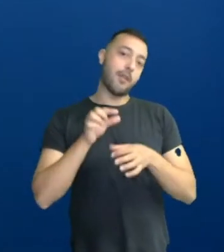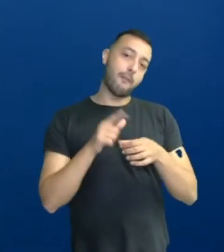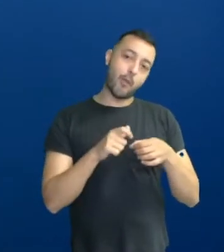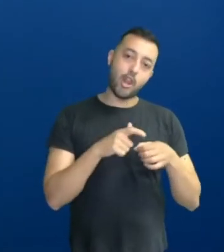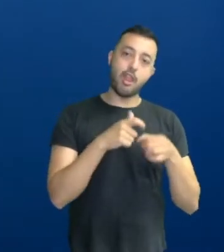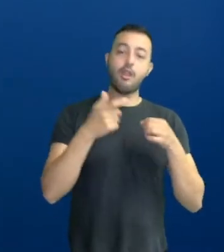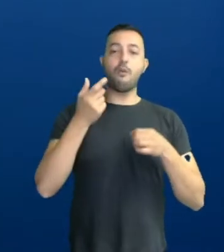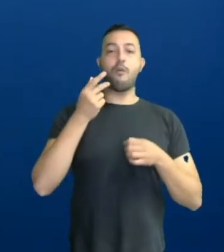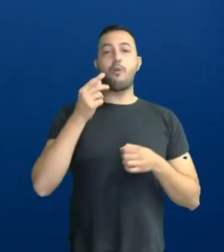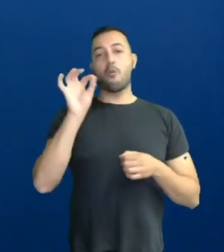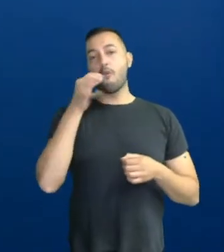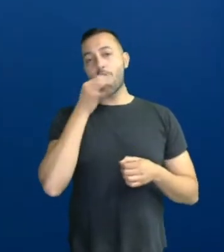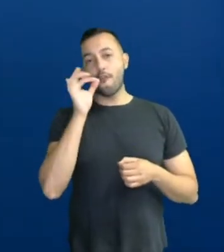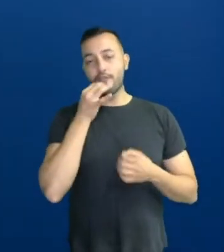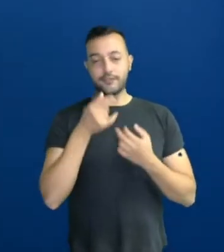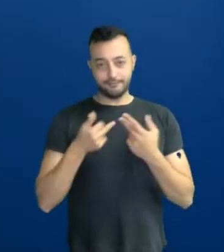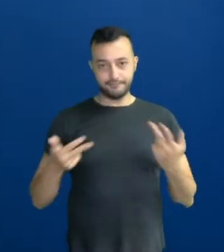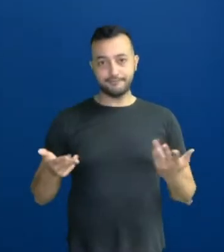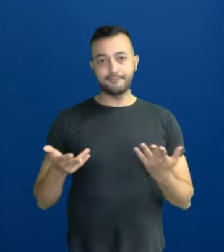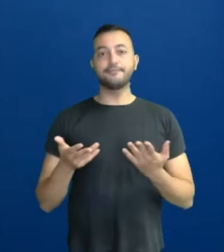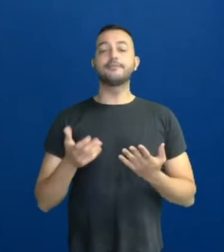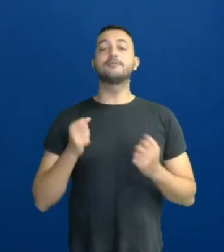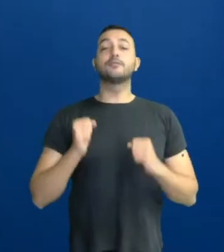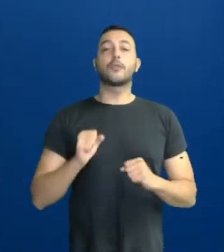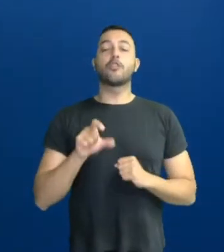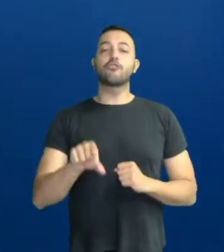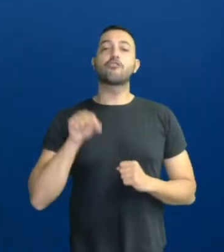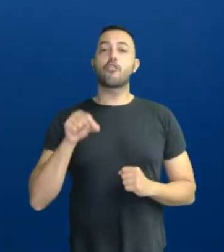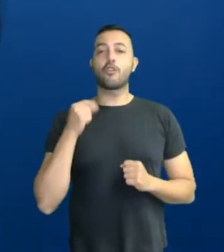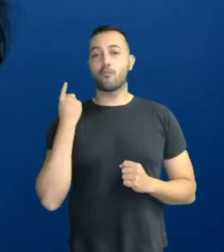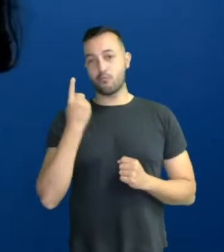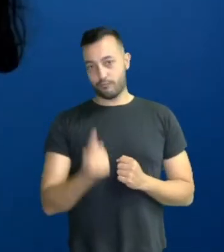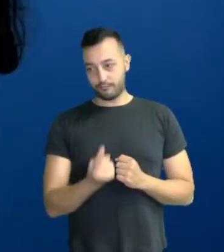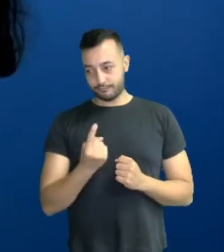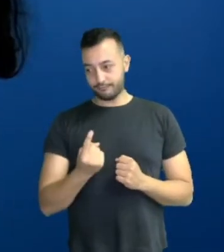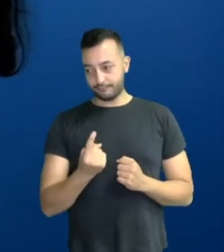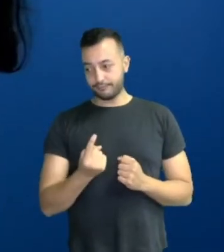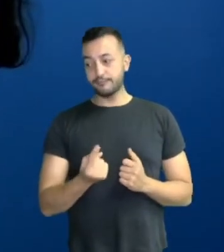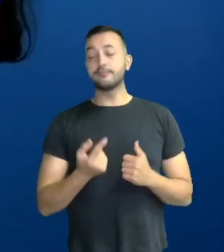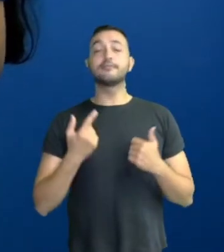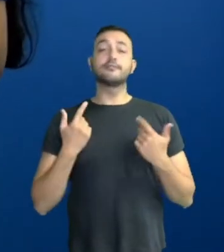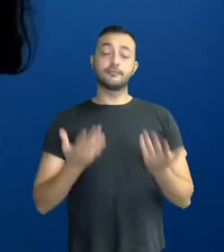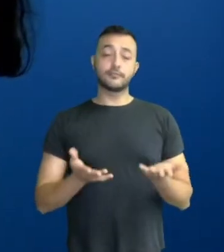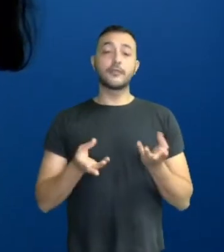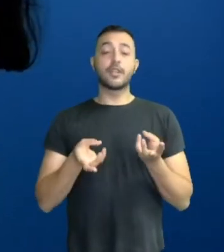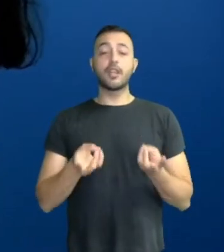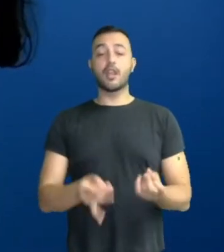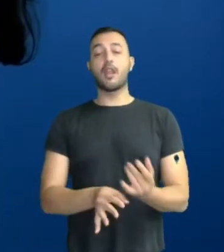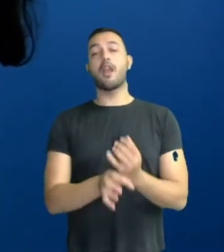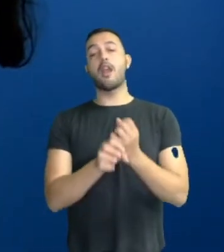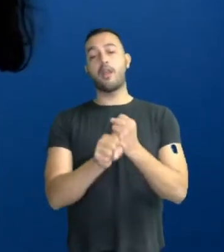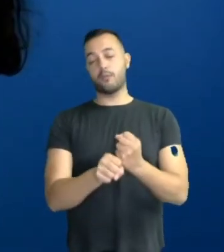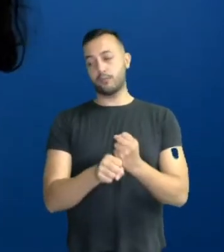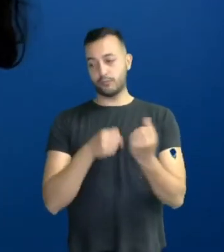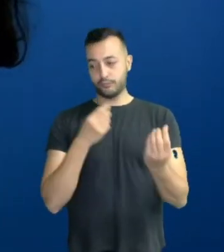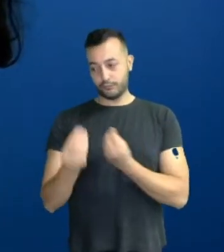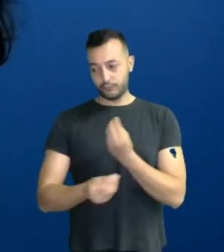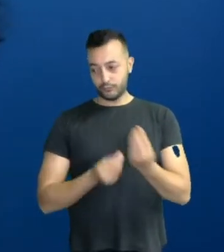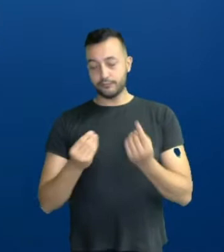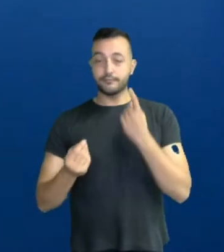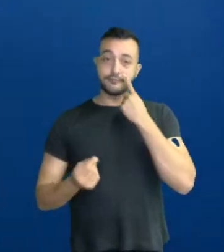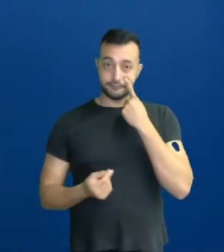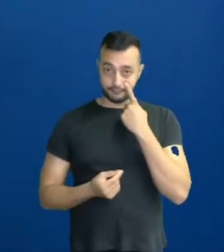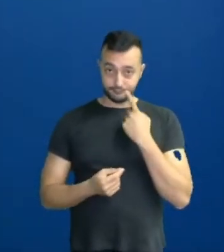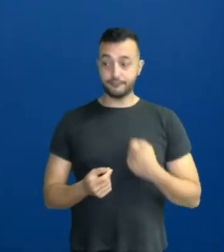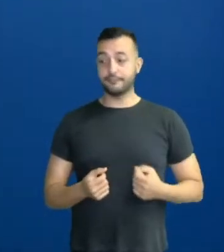não é isso? Então, vamos lá. Ele só pode escolher um. Então, como é que eu vou fazer? Qual é esse cálculo que nós vamos utilizar? Então, vem